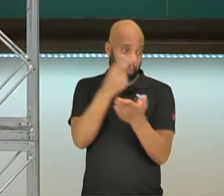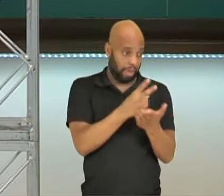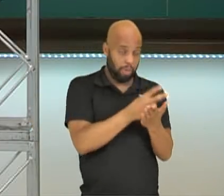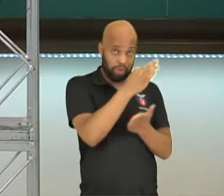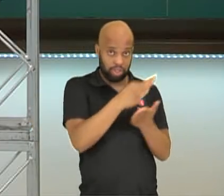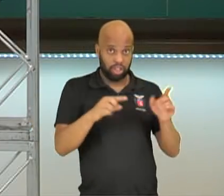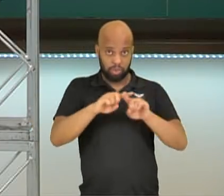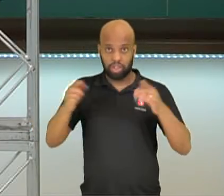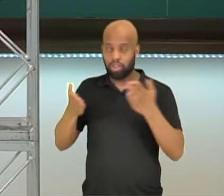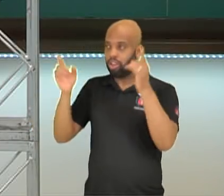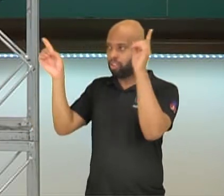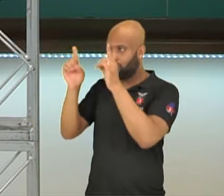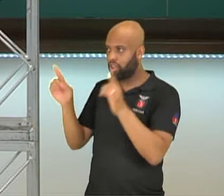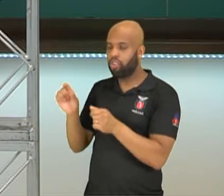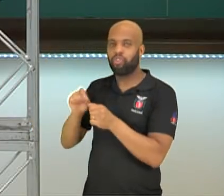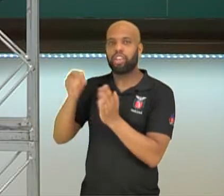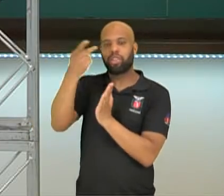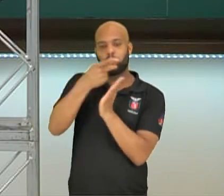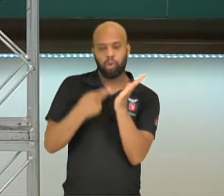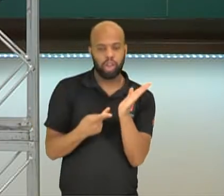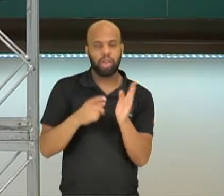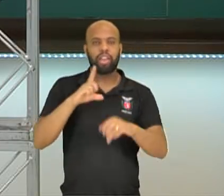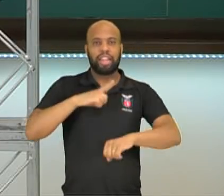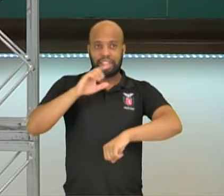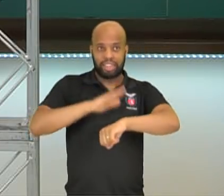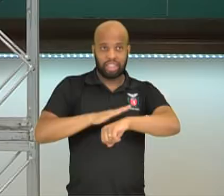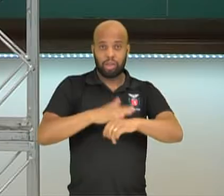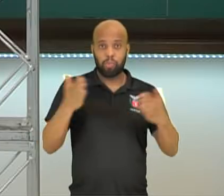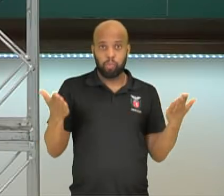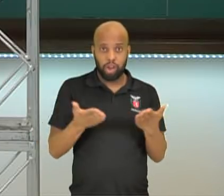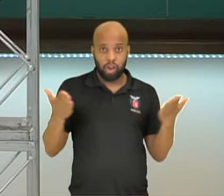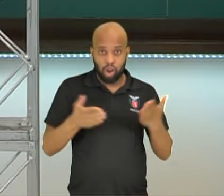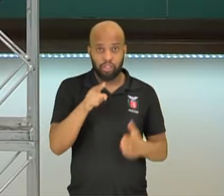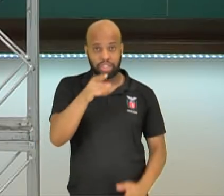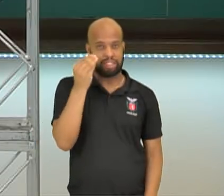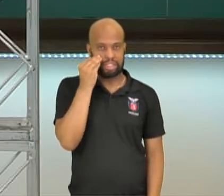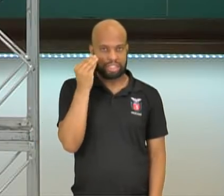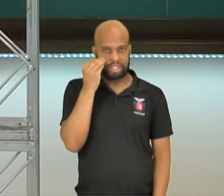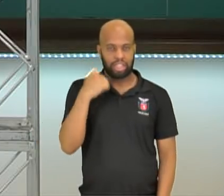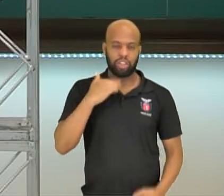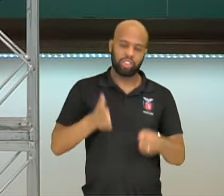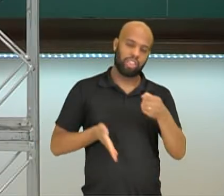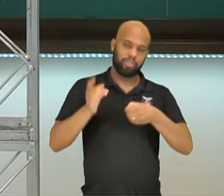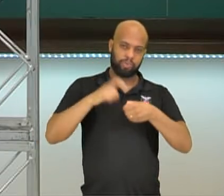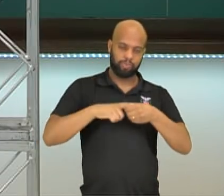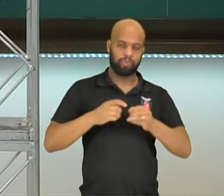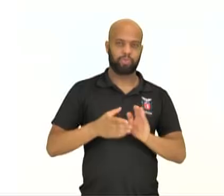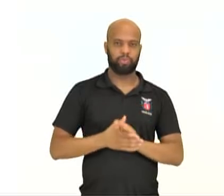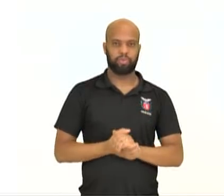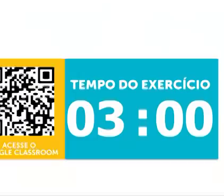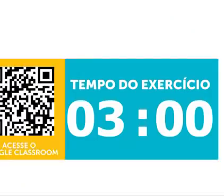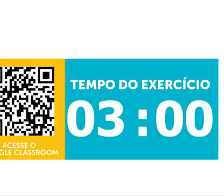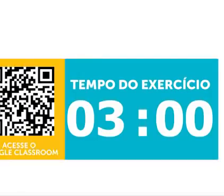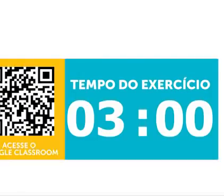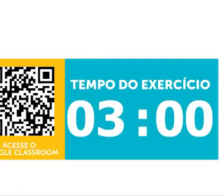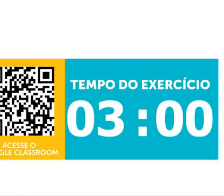em verso para fazer um poema um tempinho maior para você agora. E eu retorno daqui a pouco.